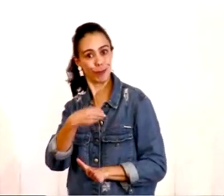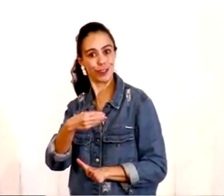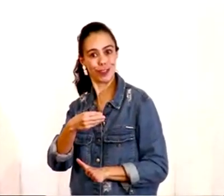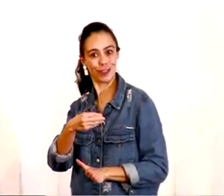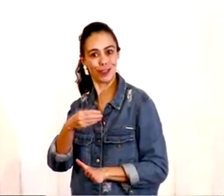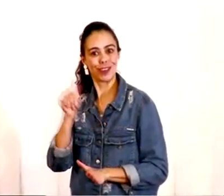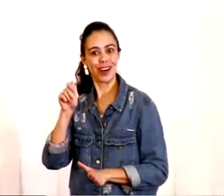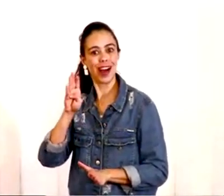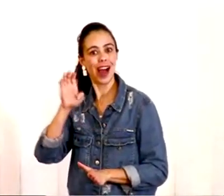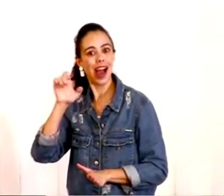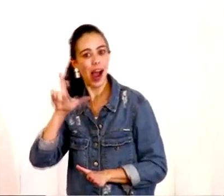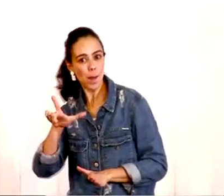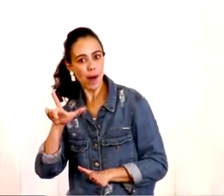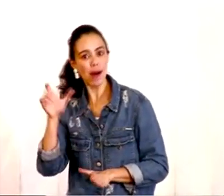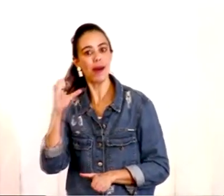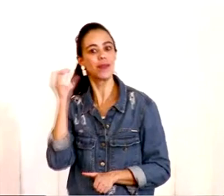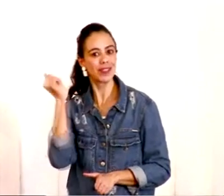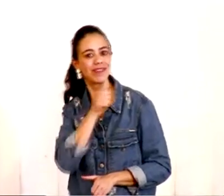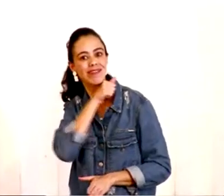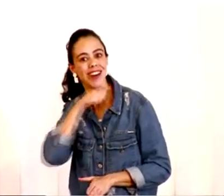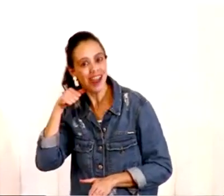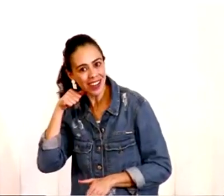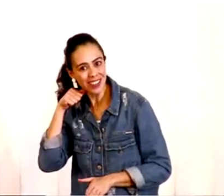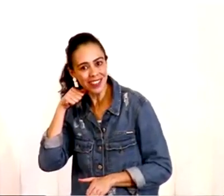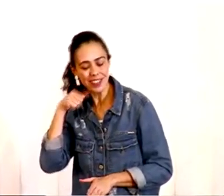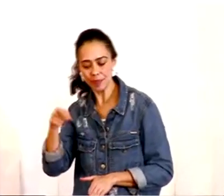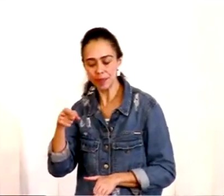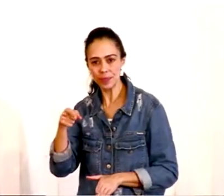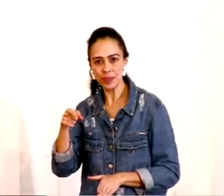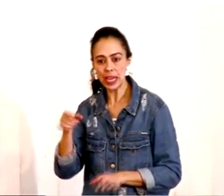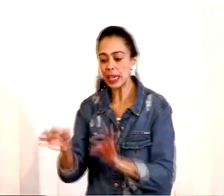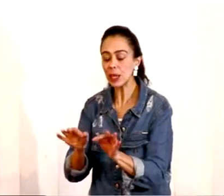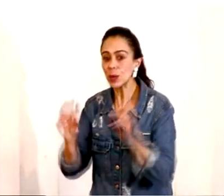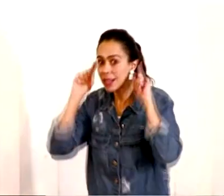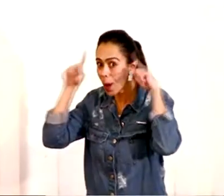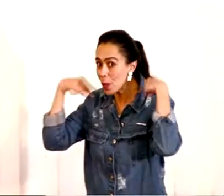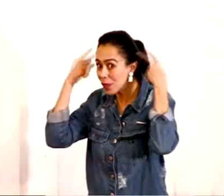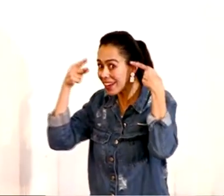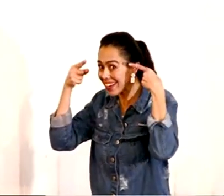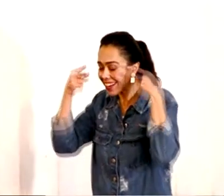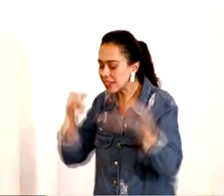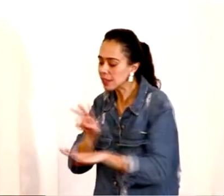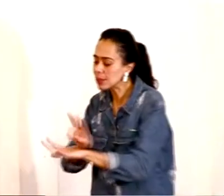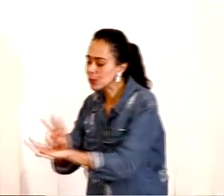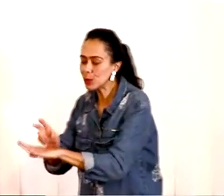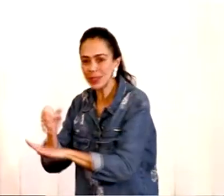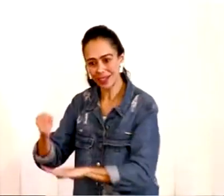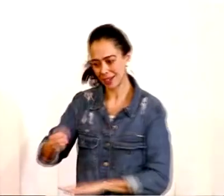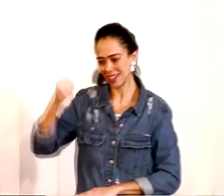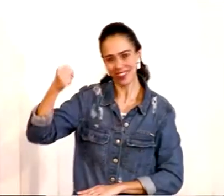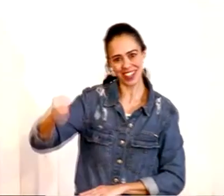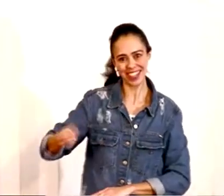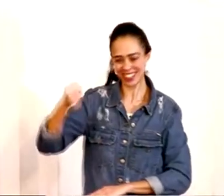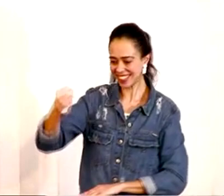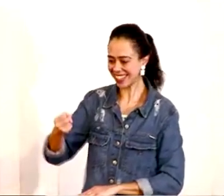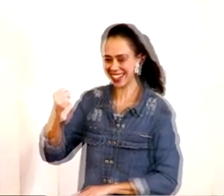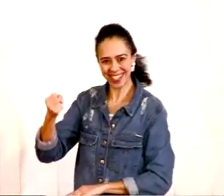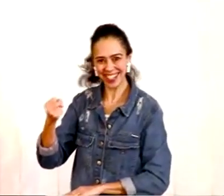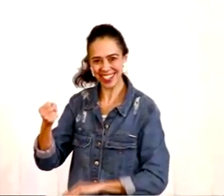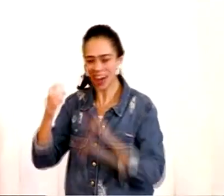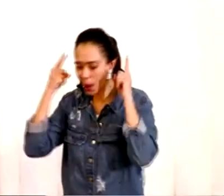Moisés não dá tanta ênfase na pessoa de Abel como faz com a pessoa de Caim.